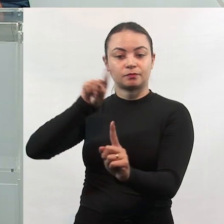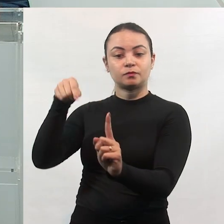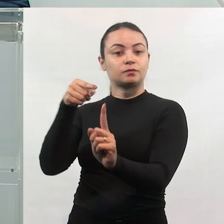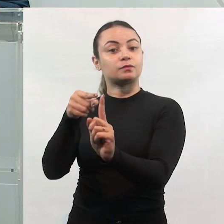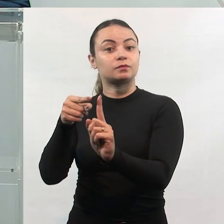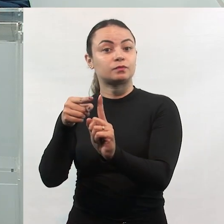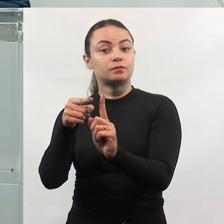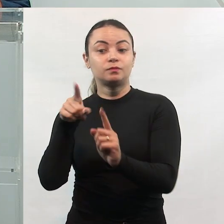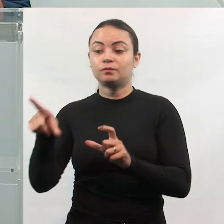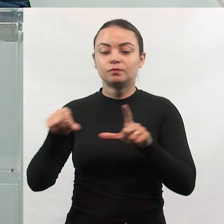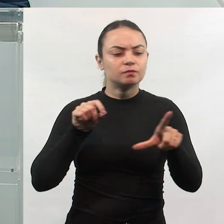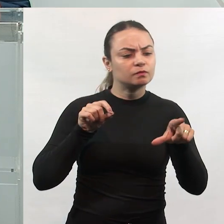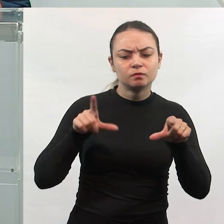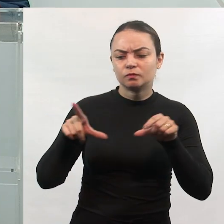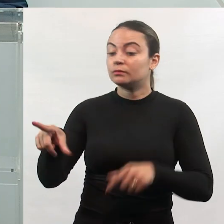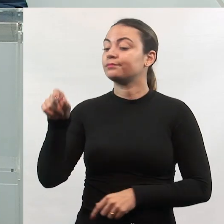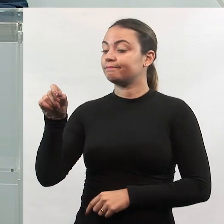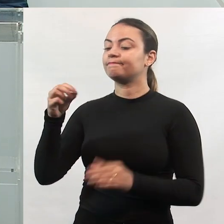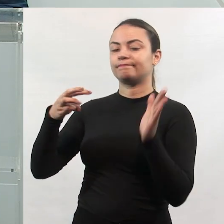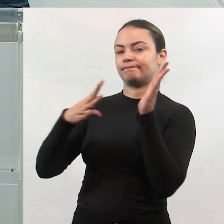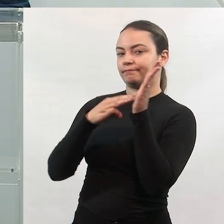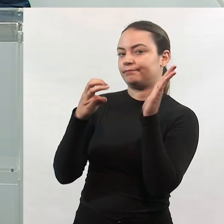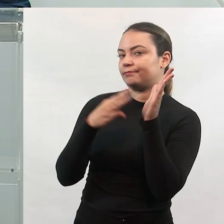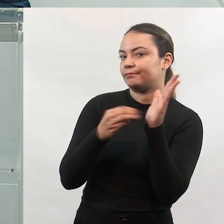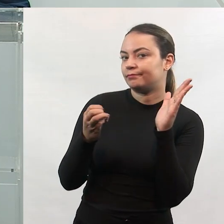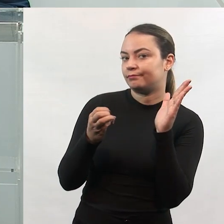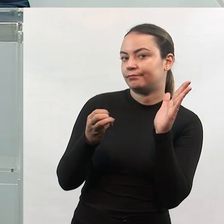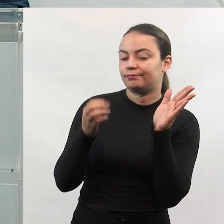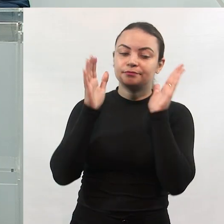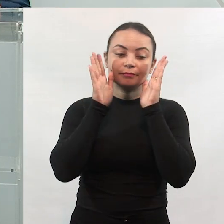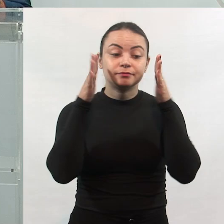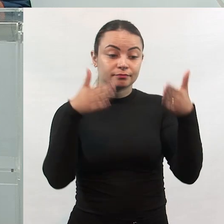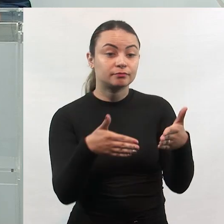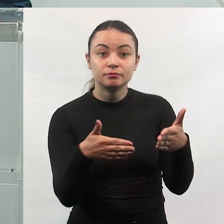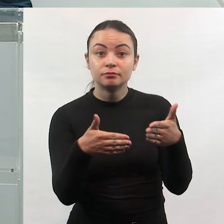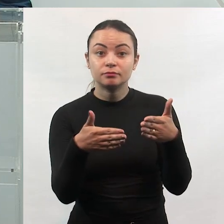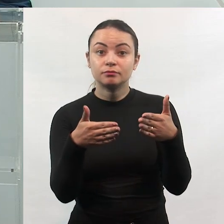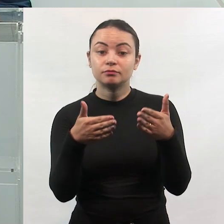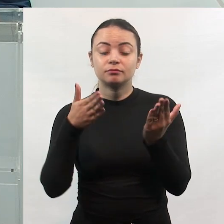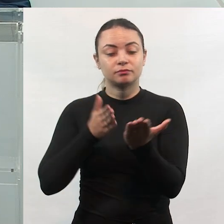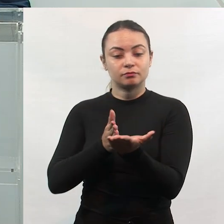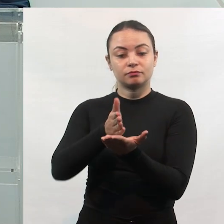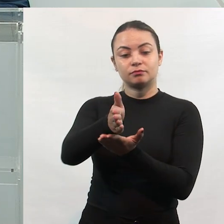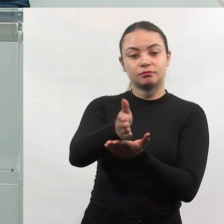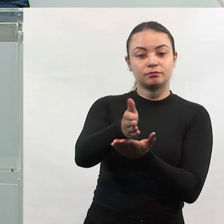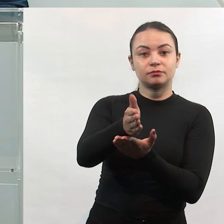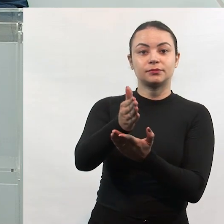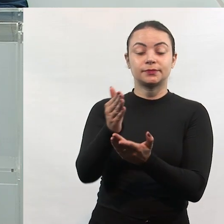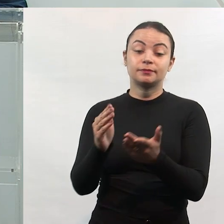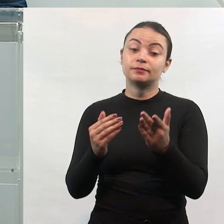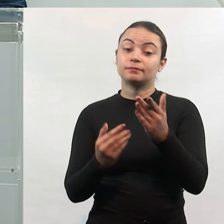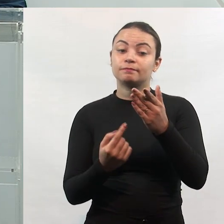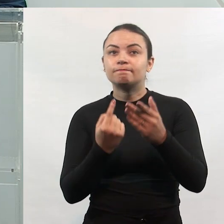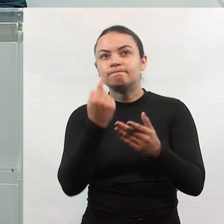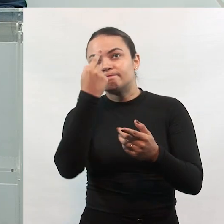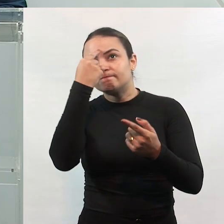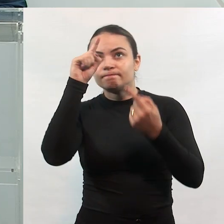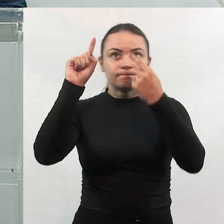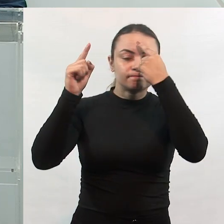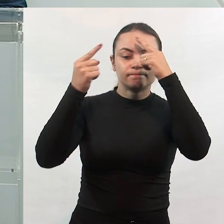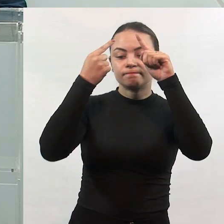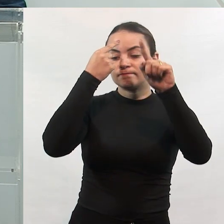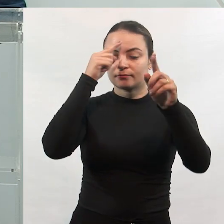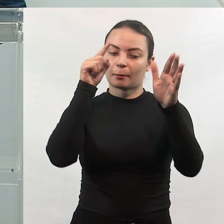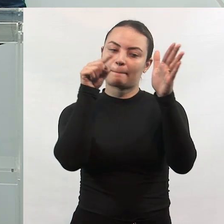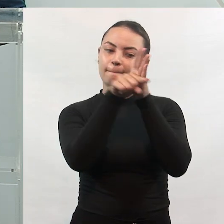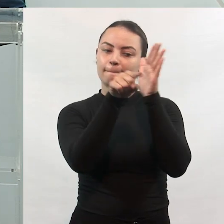uma metodologia a ser utilizada, que você define uma amostra, né? Que você define quem vai ser pesquisado, quais